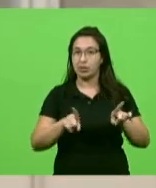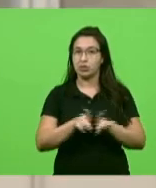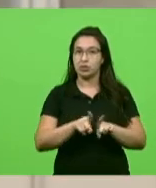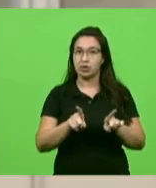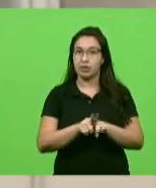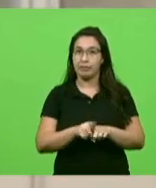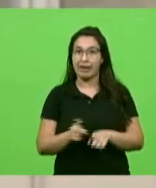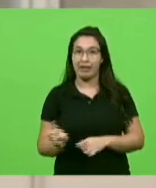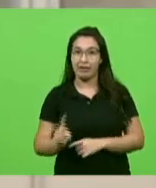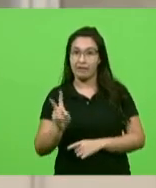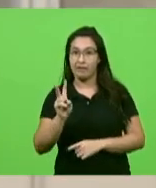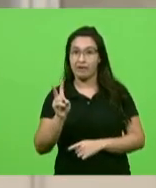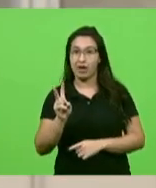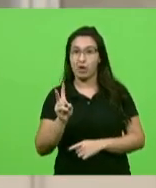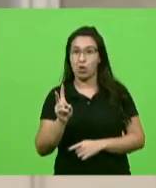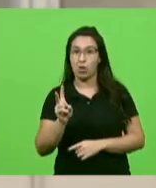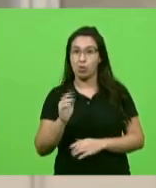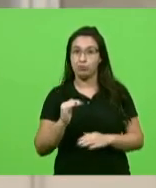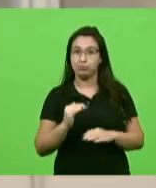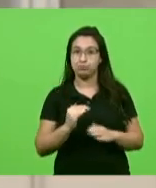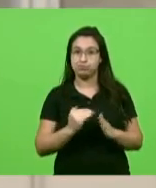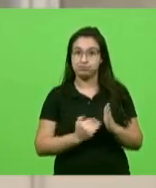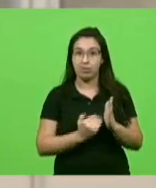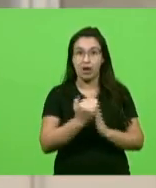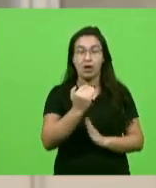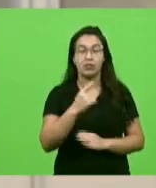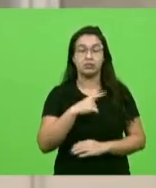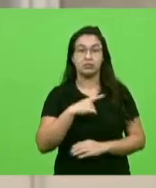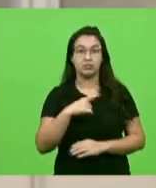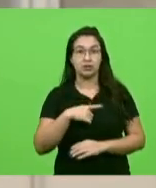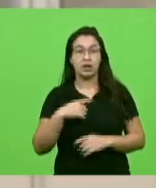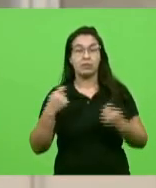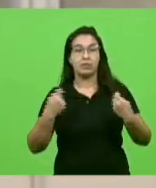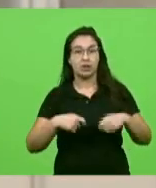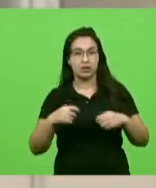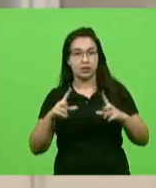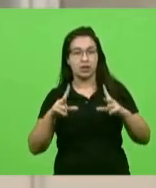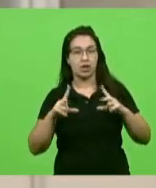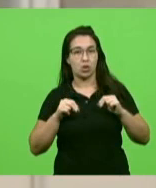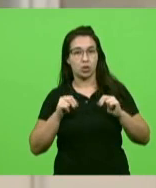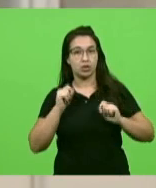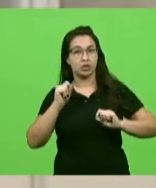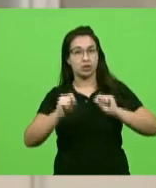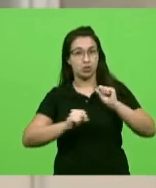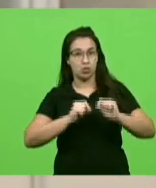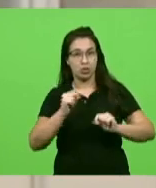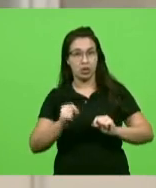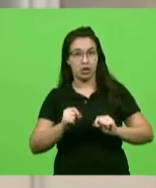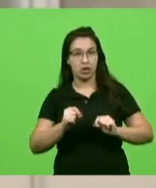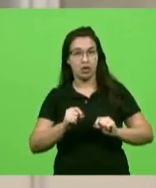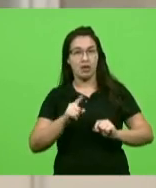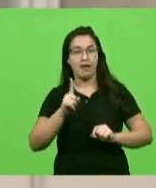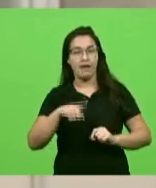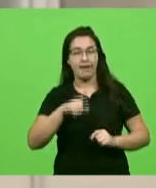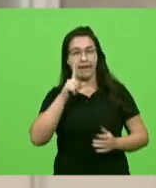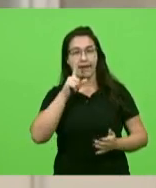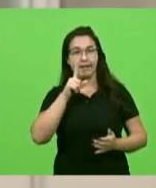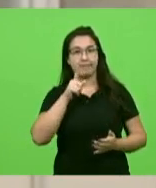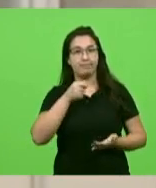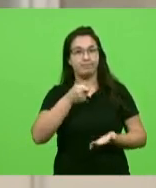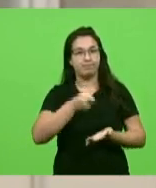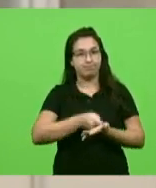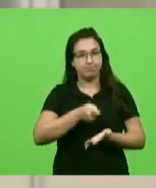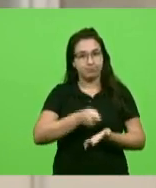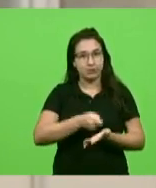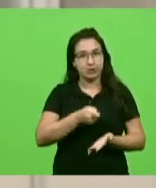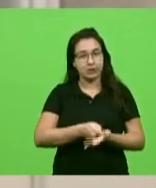como dos Altos valores a serem comprometidos é forçoso reconhecer que era dever do chefe do Poder